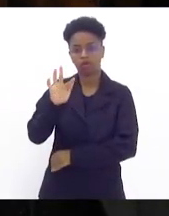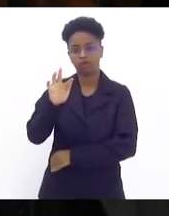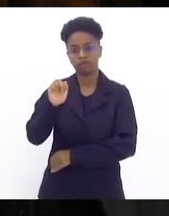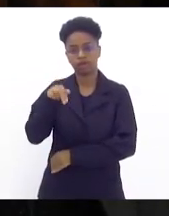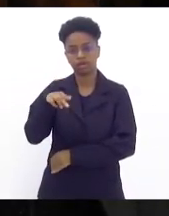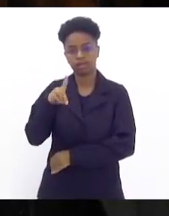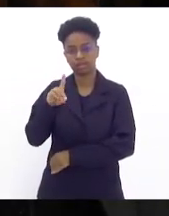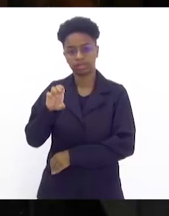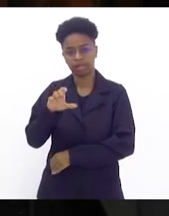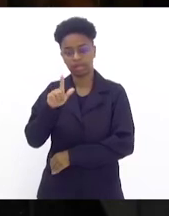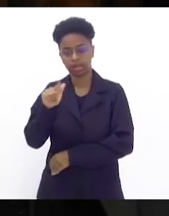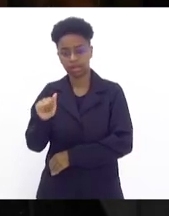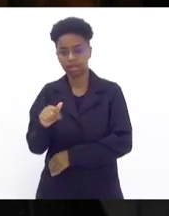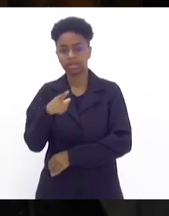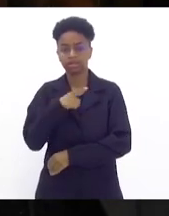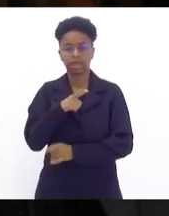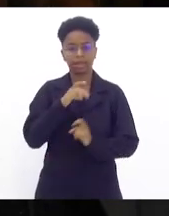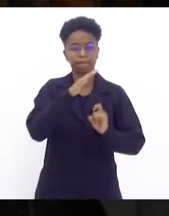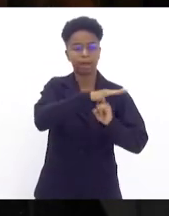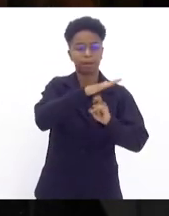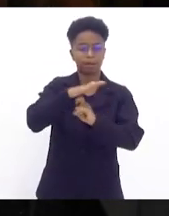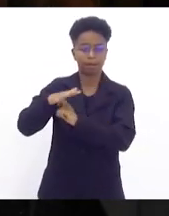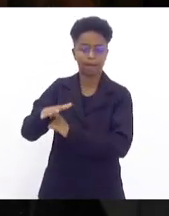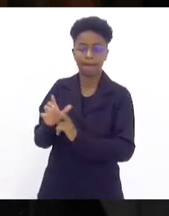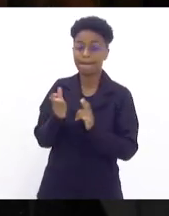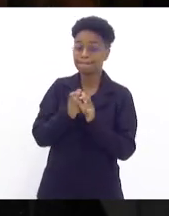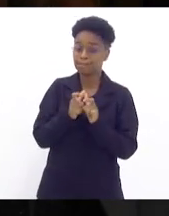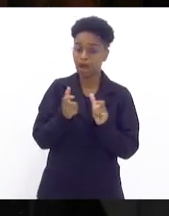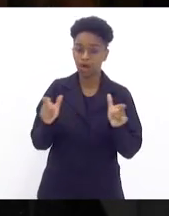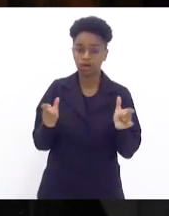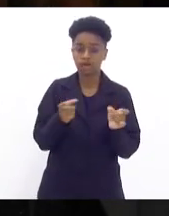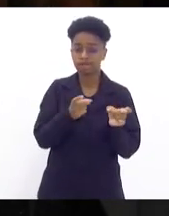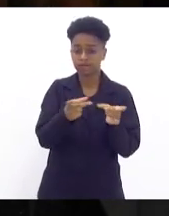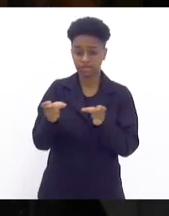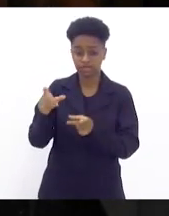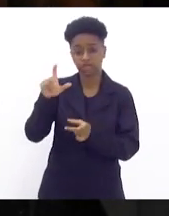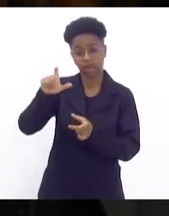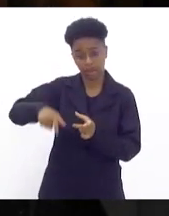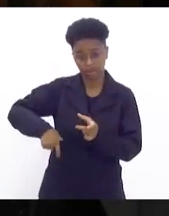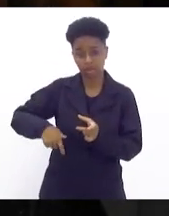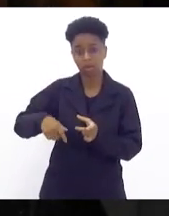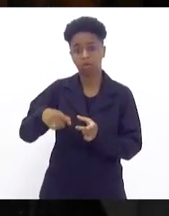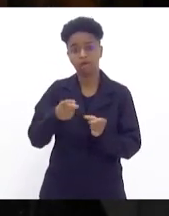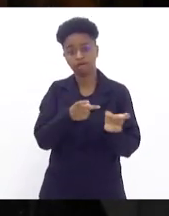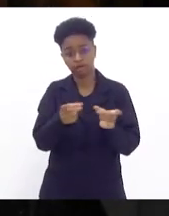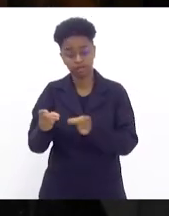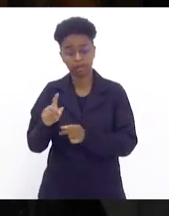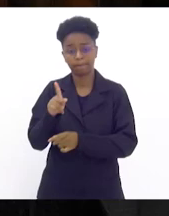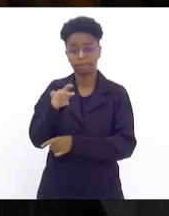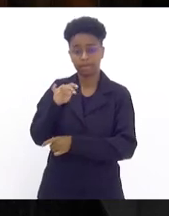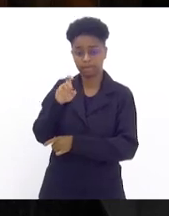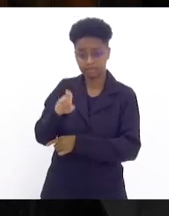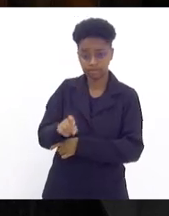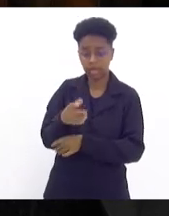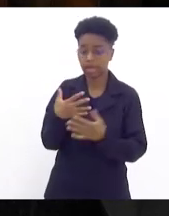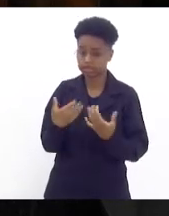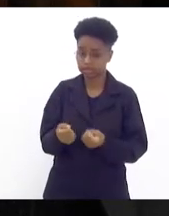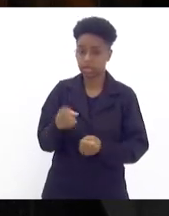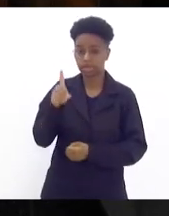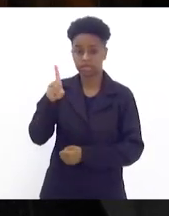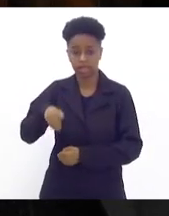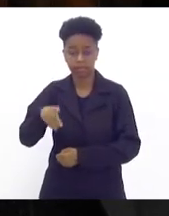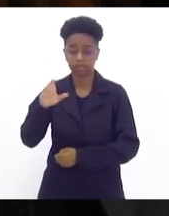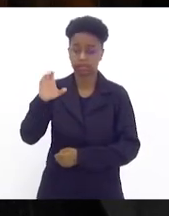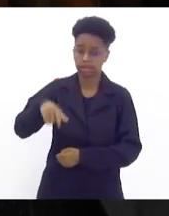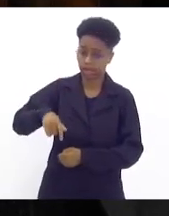camelódromo quase todos vendem por cartão seja piques crédito ou débito então